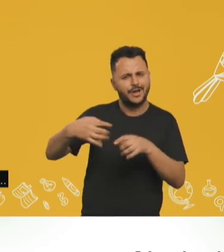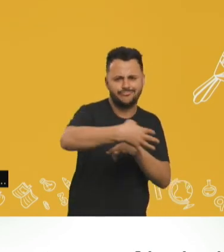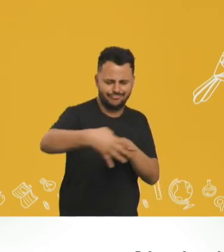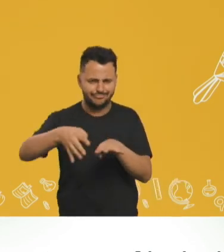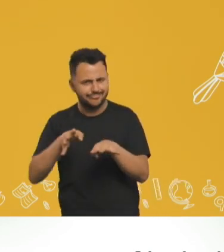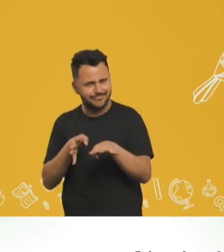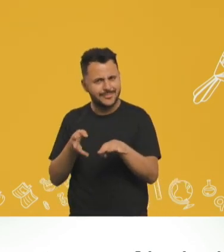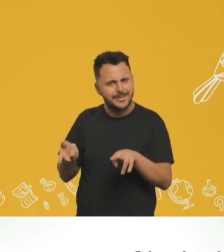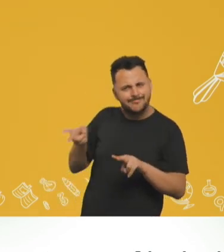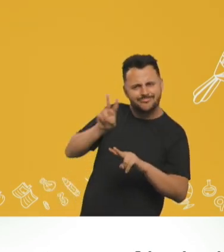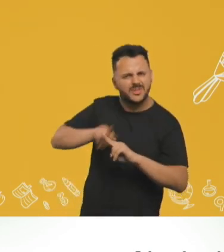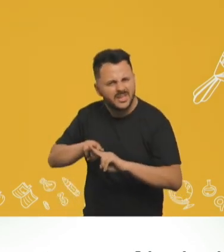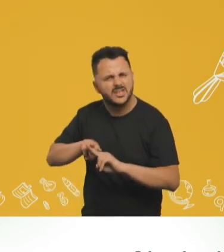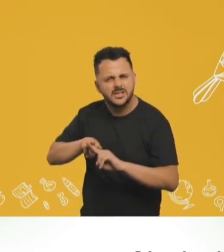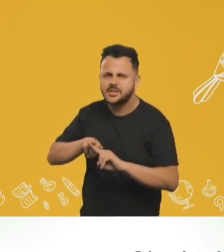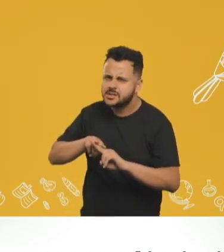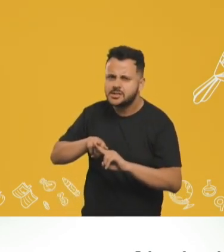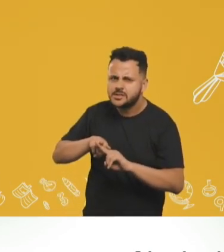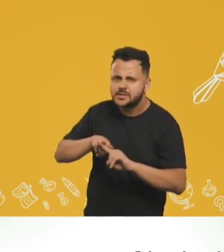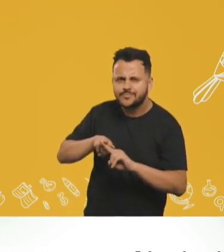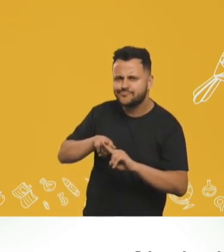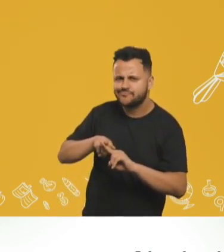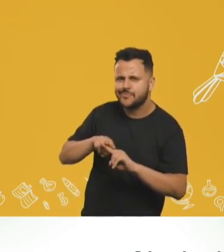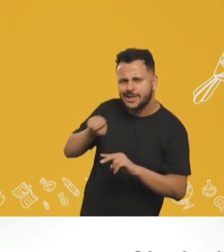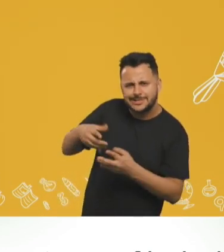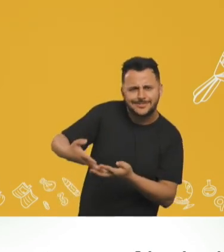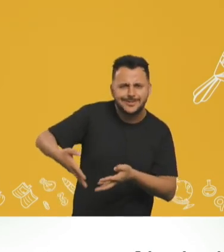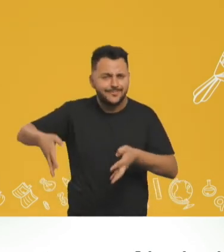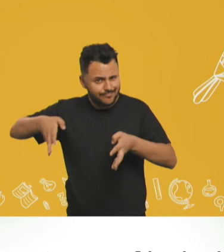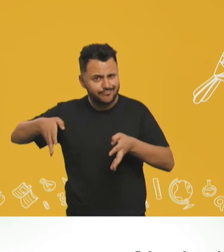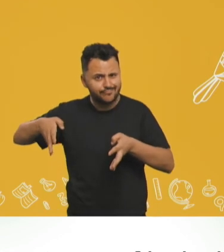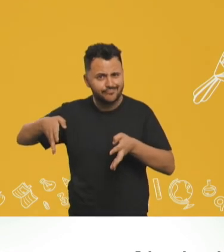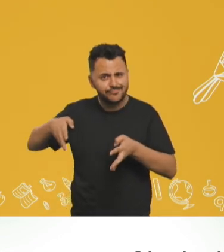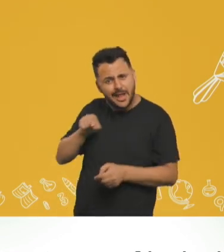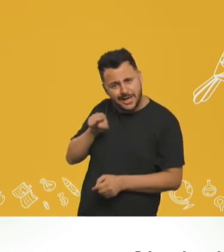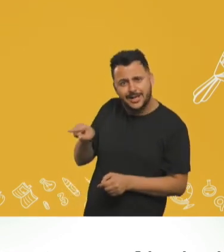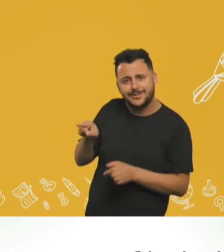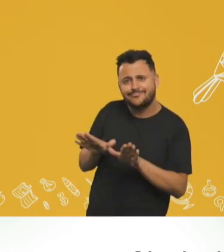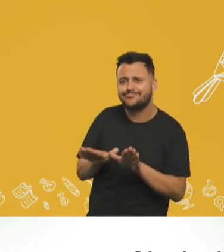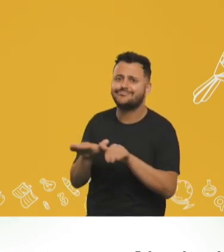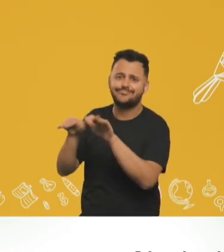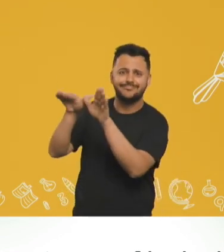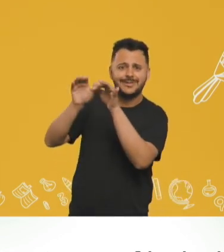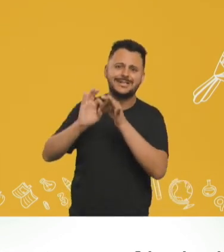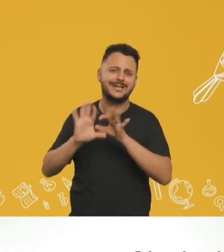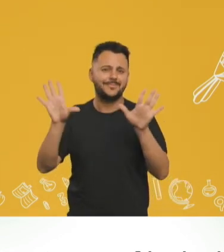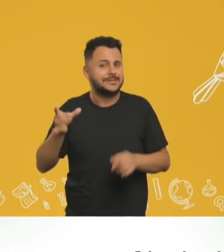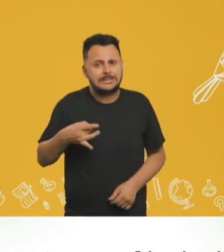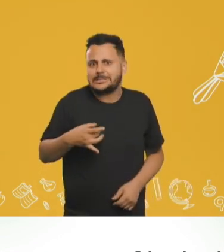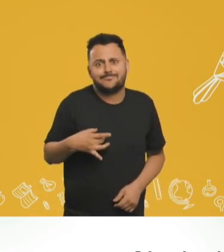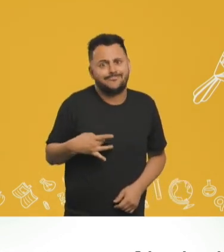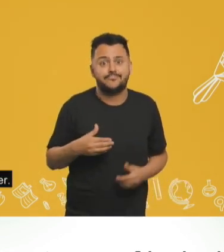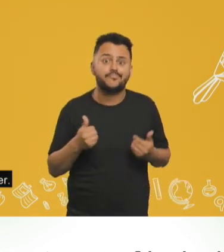perguntar: isso é o seu ninho? Ou você tem medo de voar? Na tela, o texto da poesia em